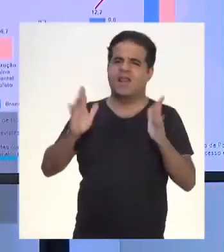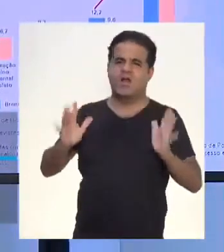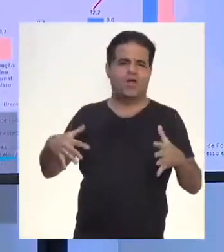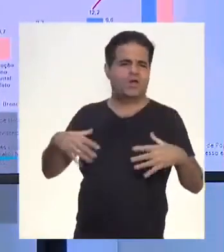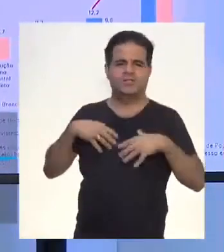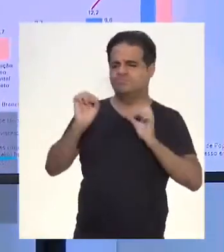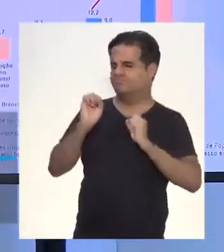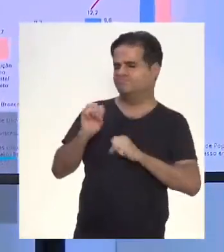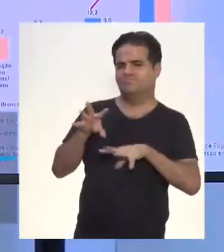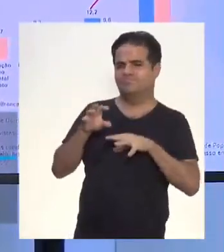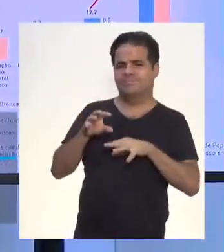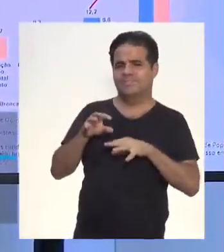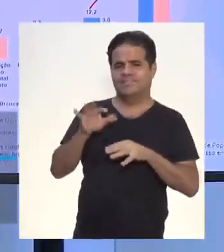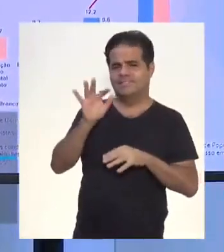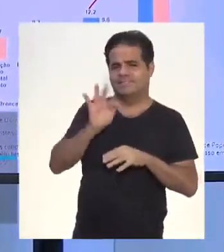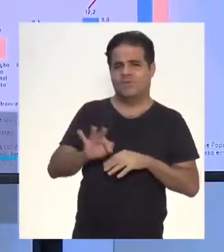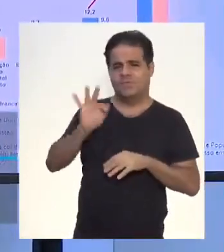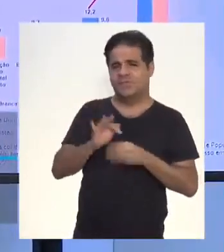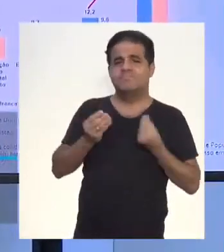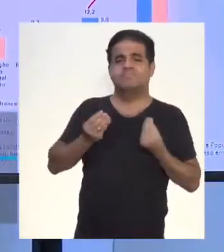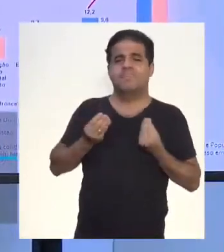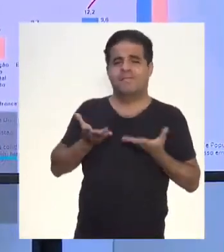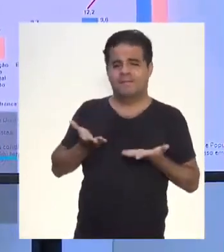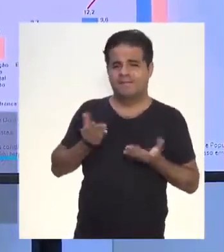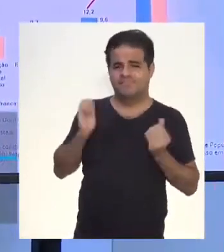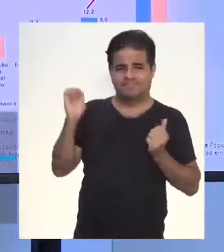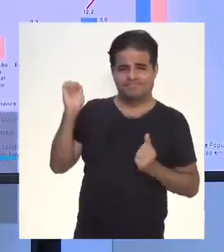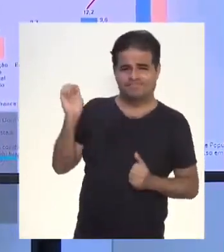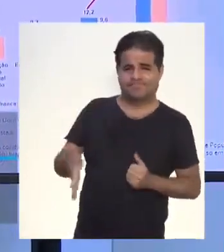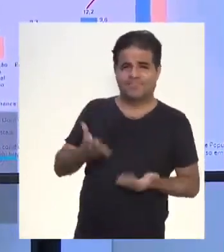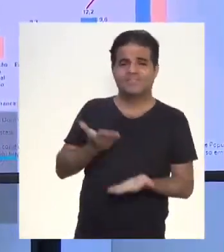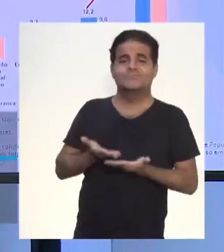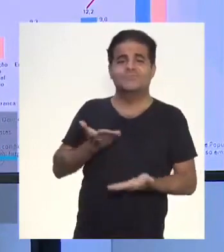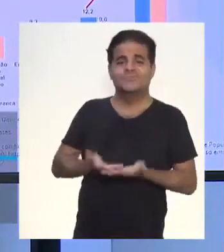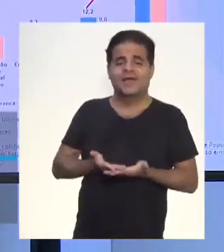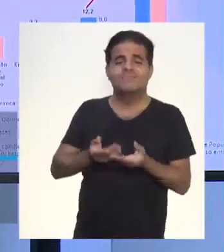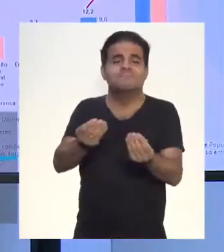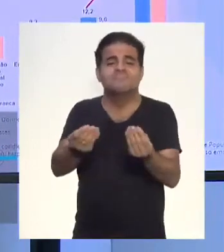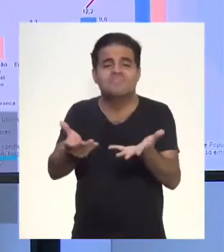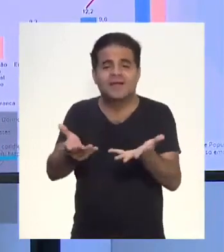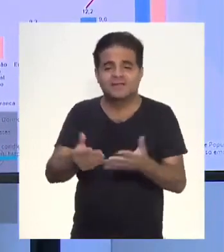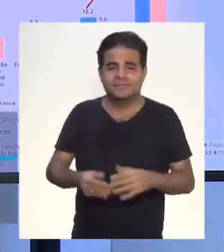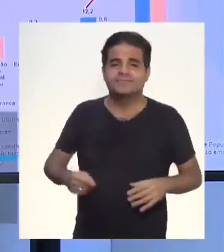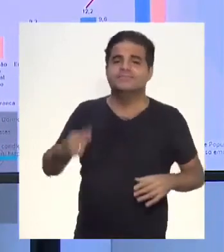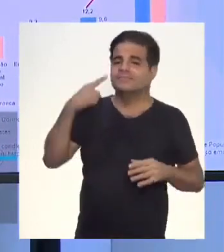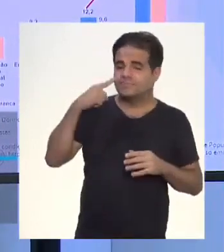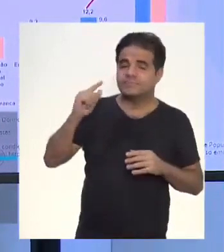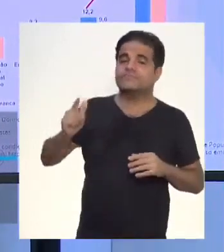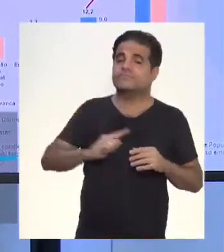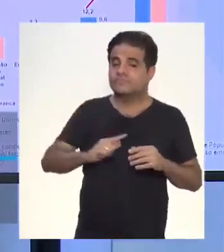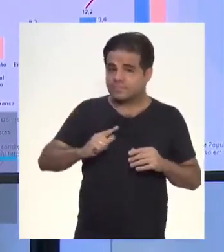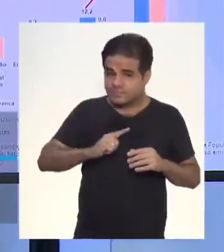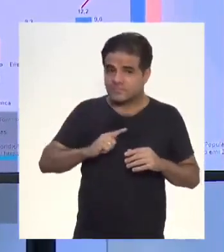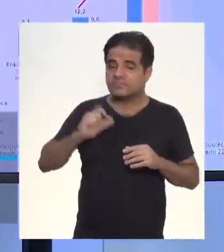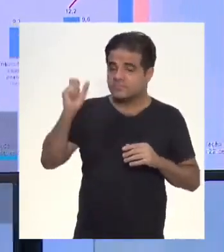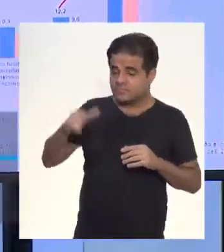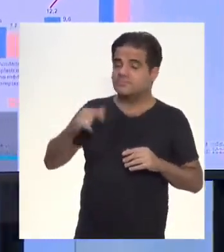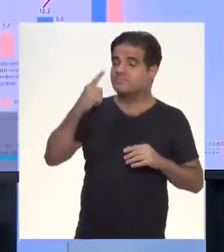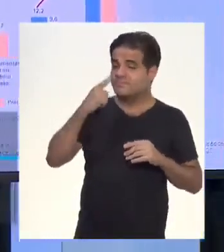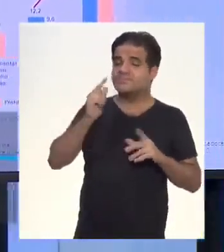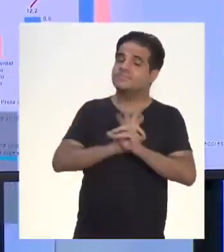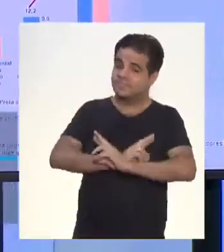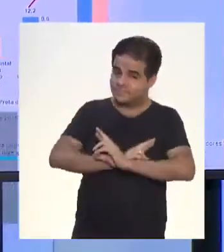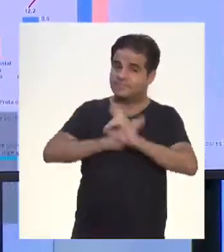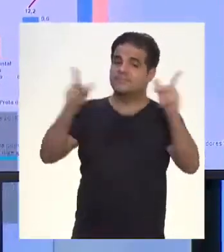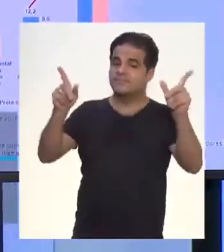ensino superior não serve para nada, gente. Estudar, para quê? Né? A gente vê que existe ainda, sim, essa diferença